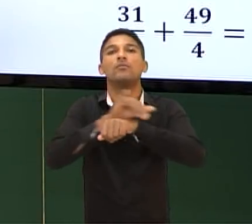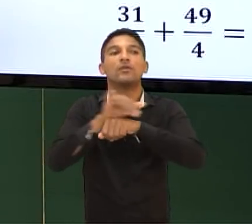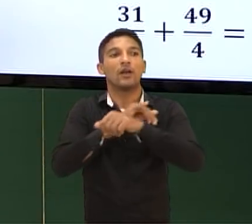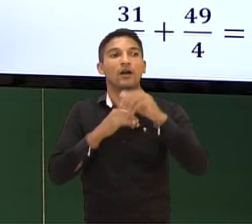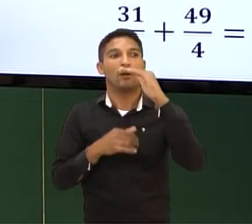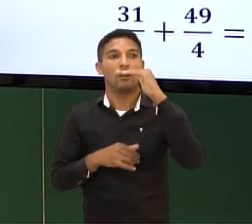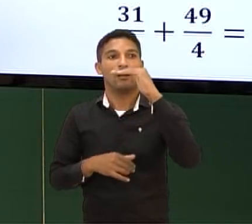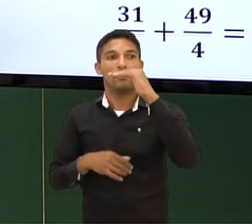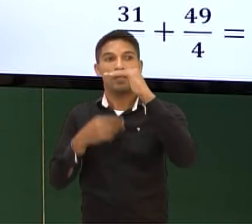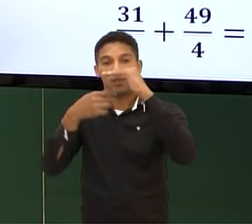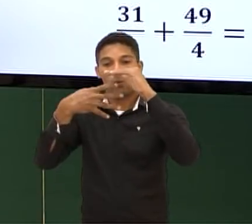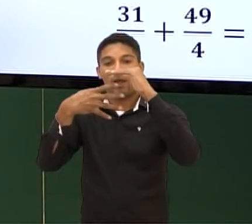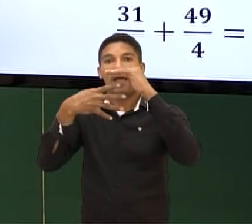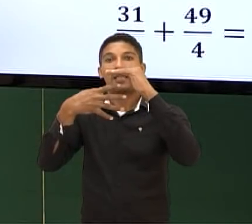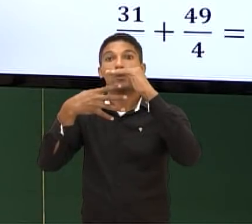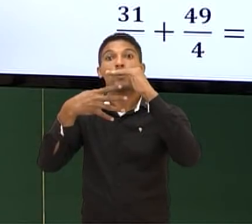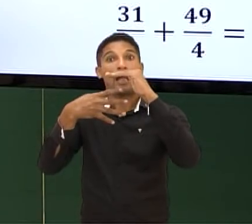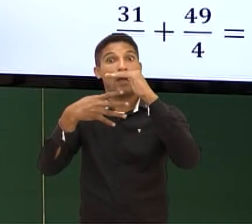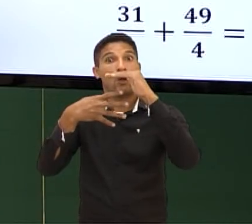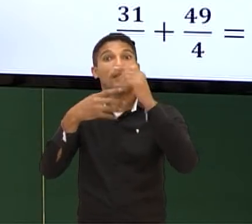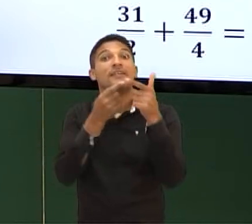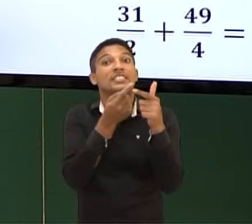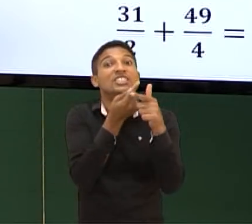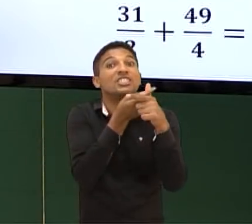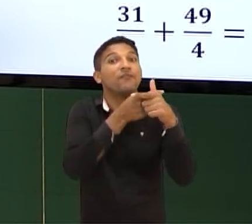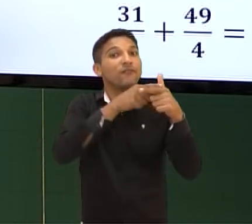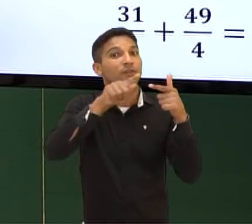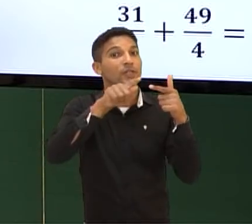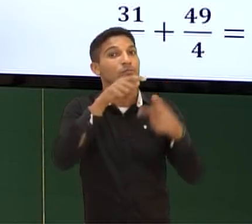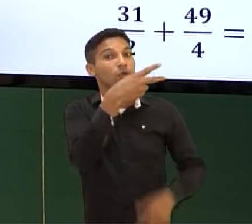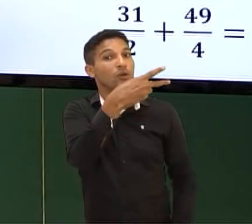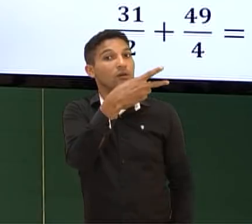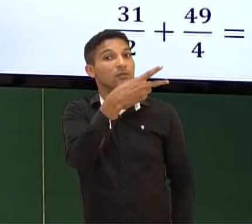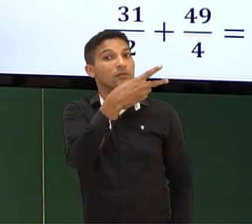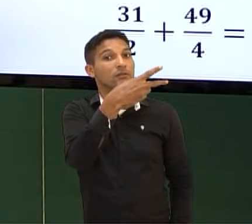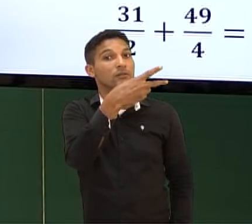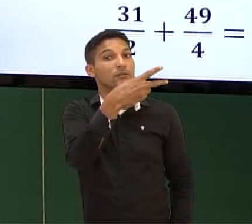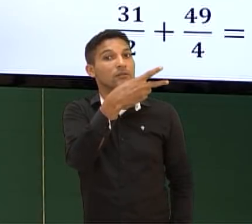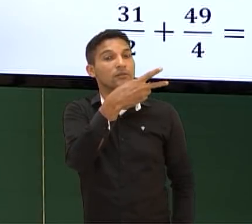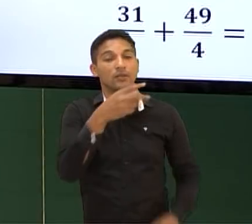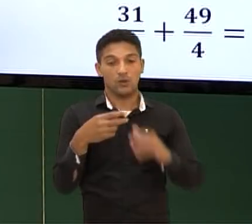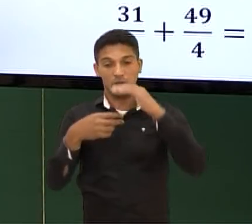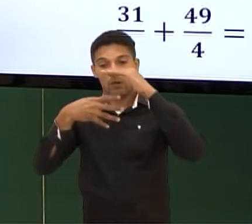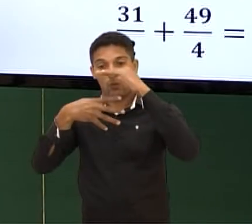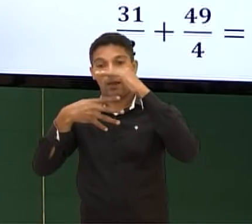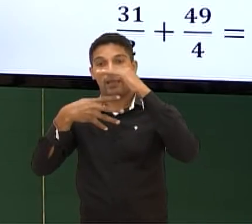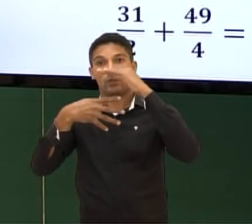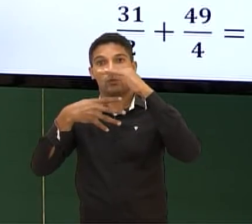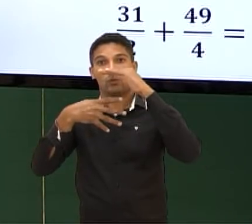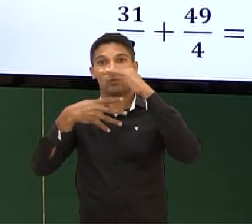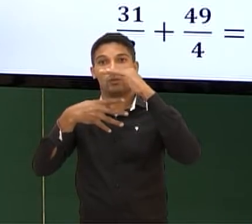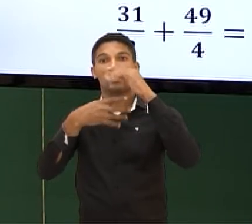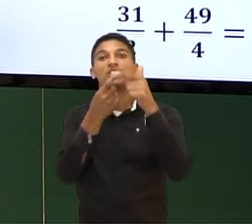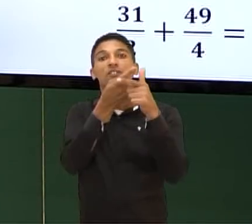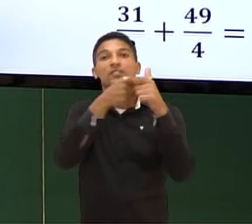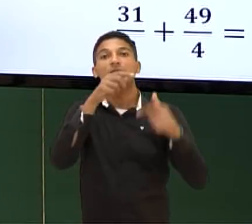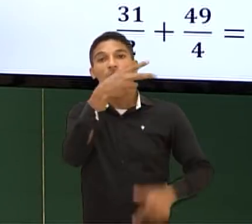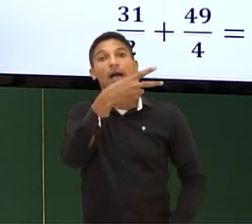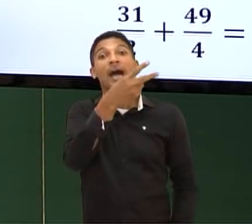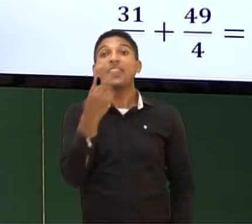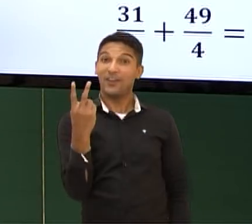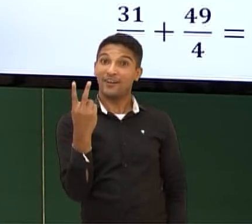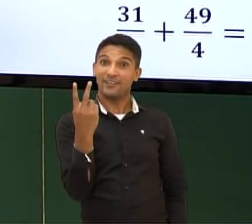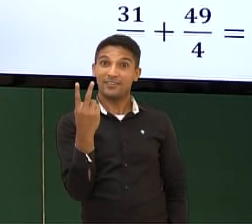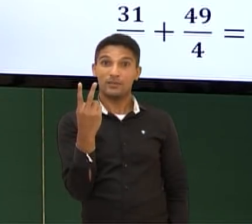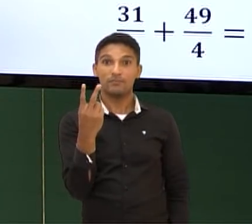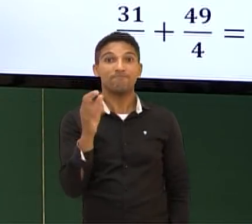eu vou dividir por 2. Quanto que é 4 divididos por 2? 4 divididos por 2 é 2. Ah, ótimo!